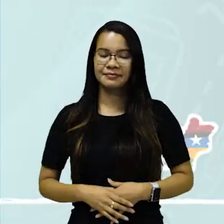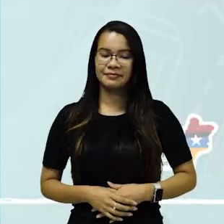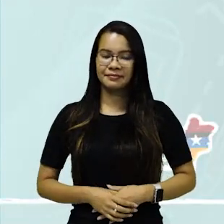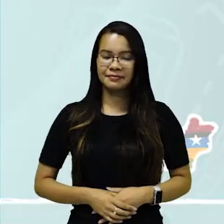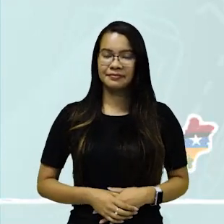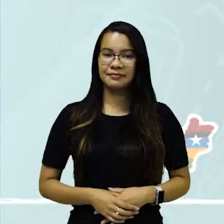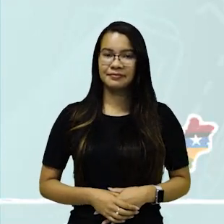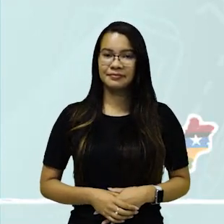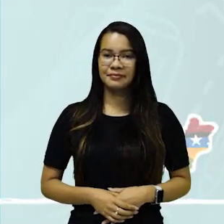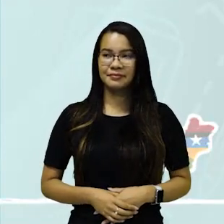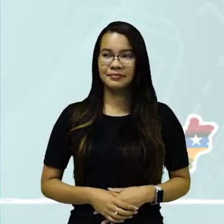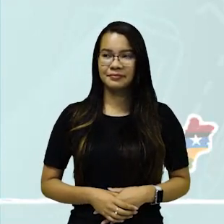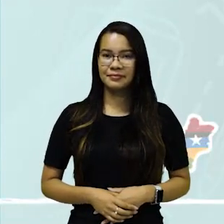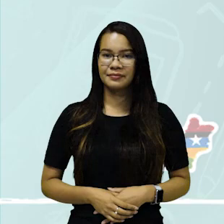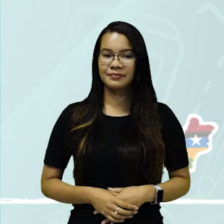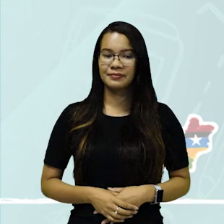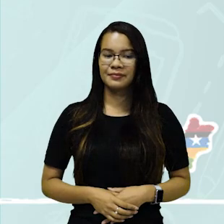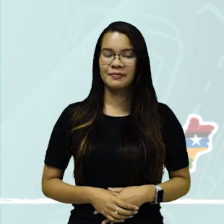falar,